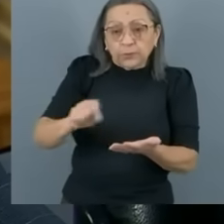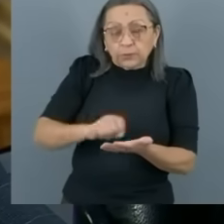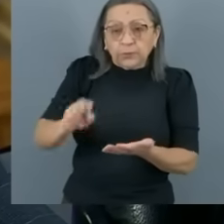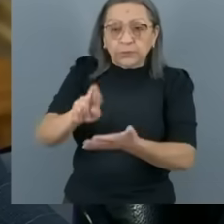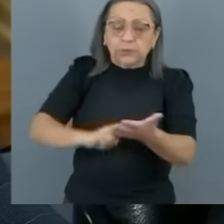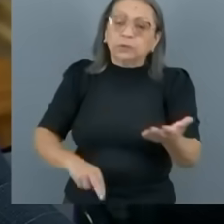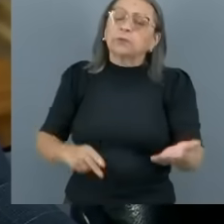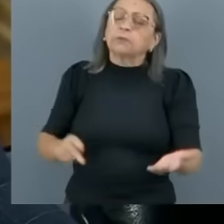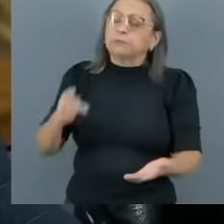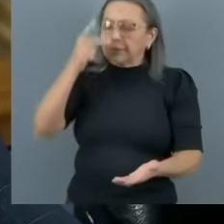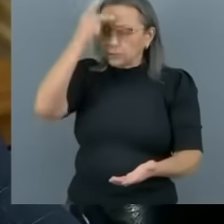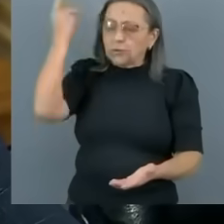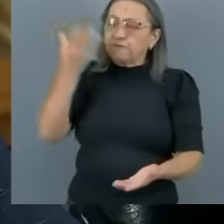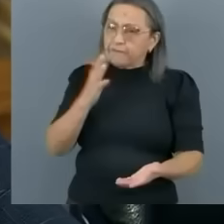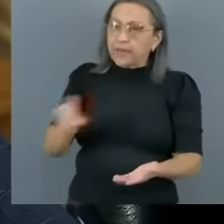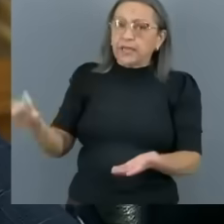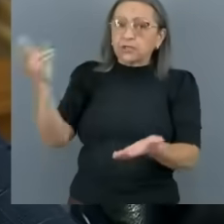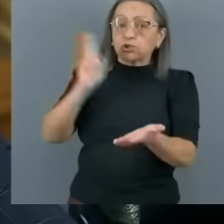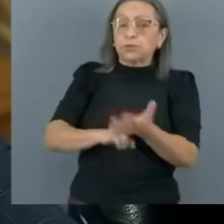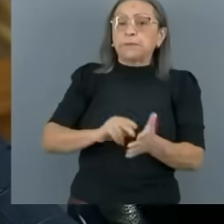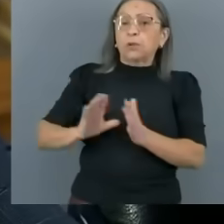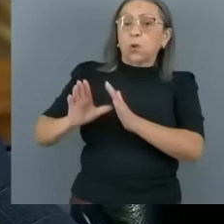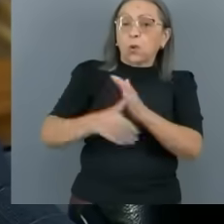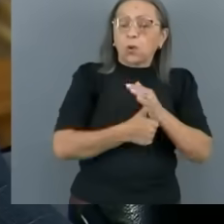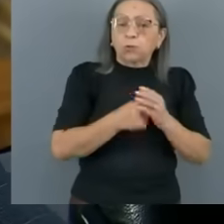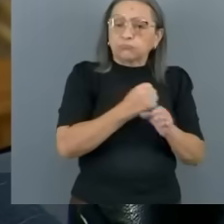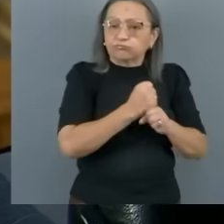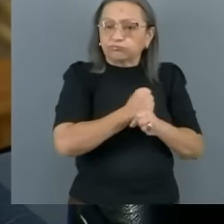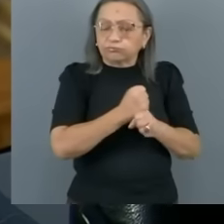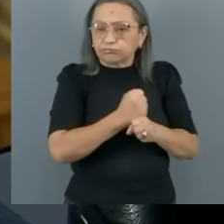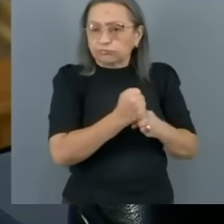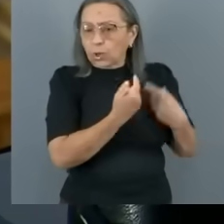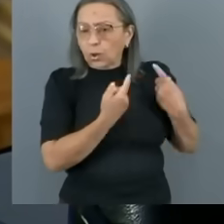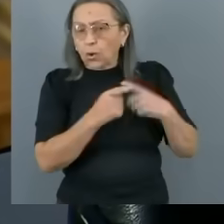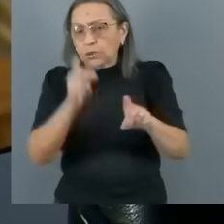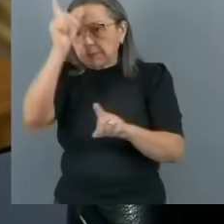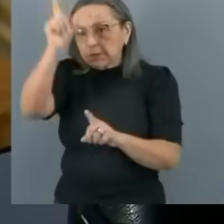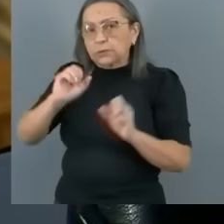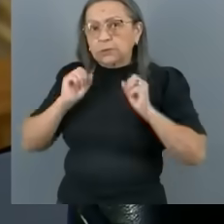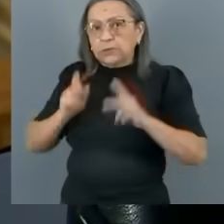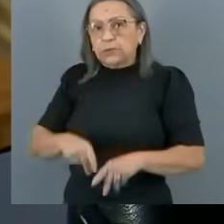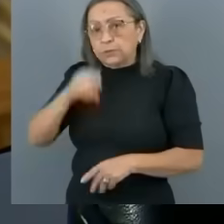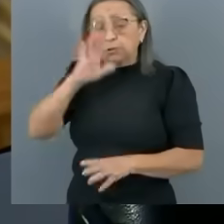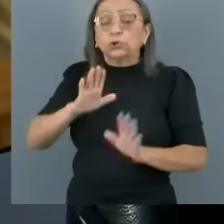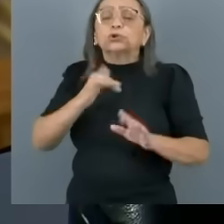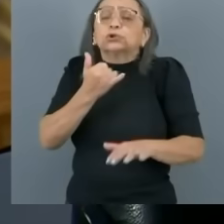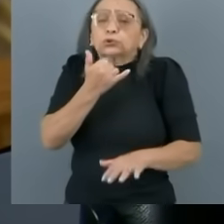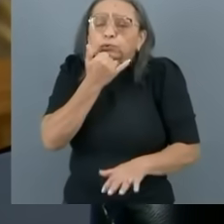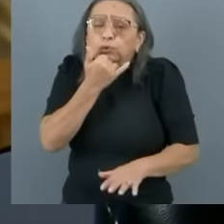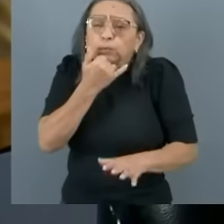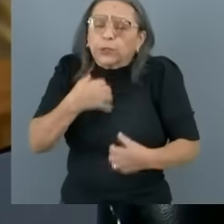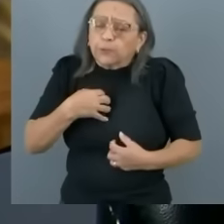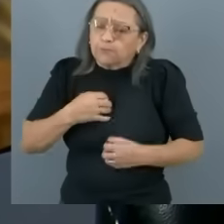responsabilizadas pelo roubo que perpetraram contra aposentados do Brasil. Me desculpe a indignação que me toma conta.